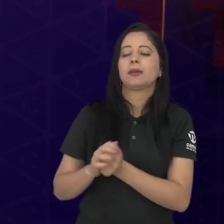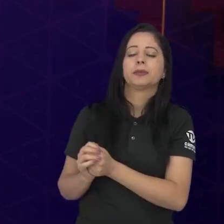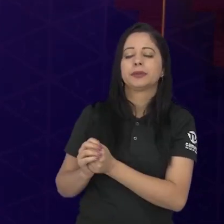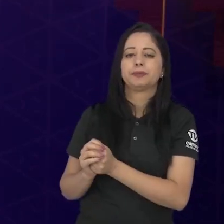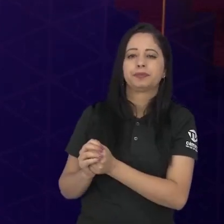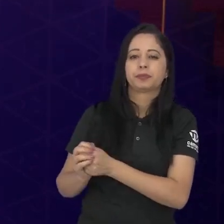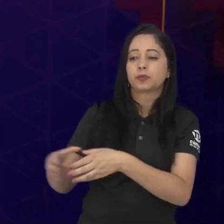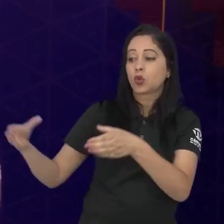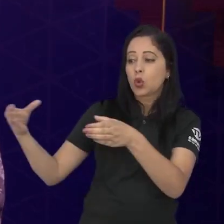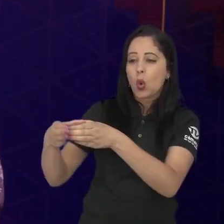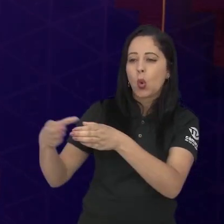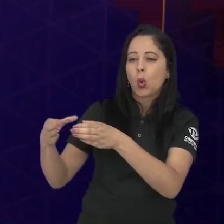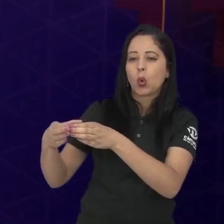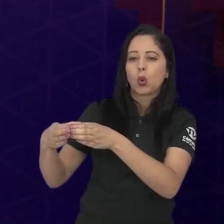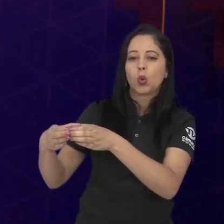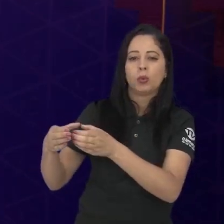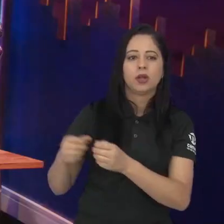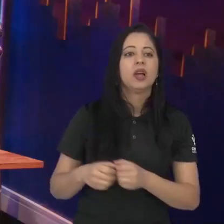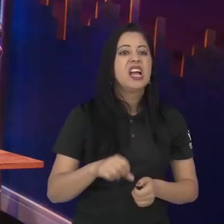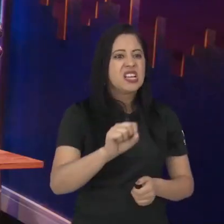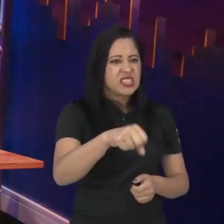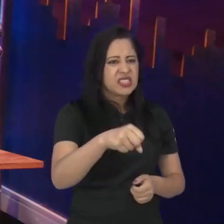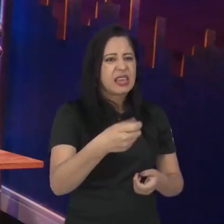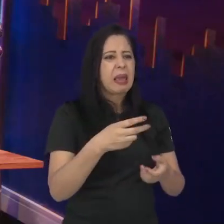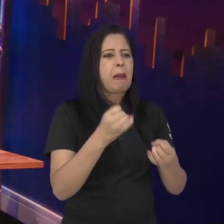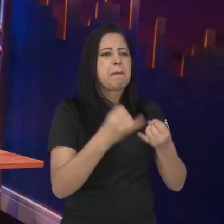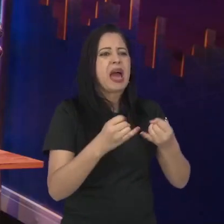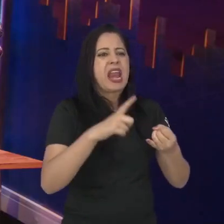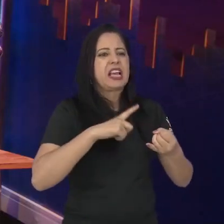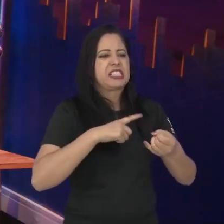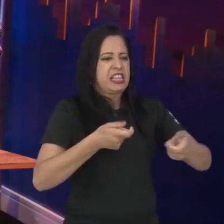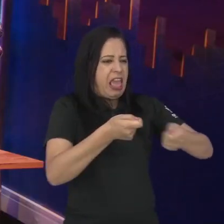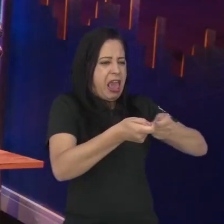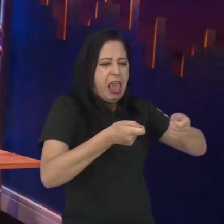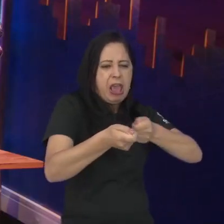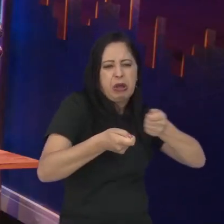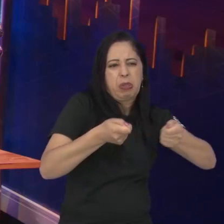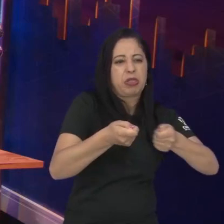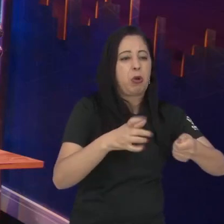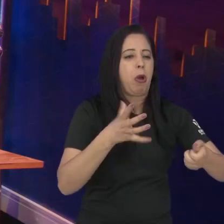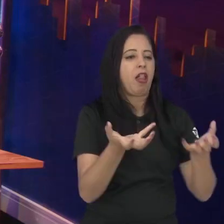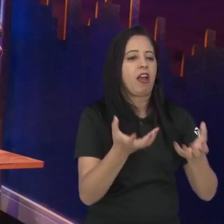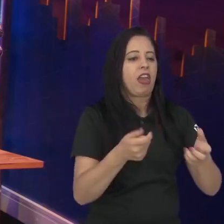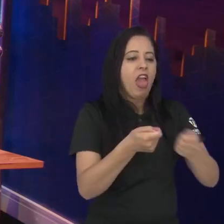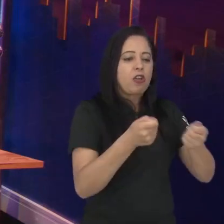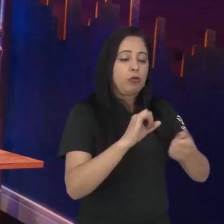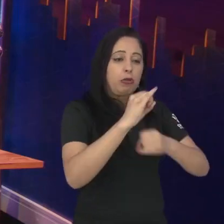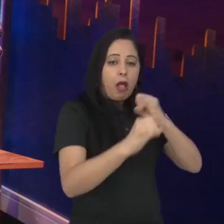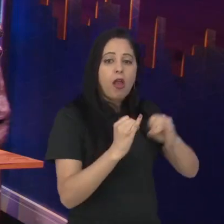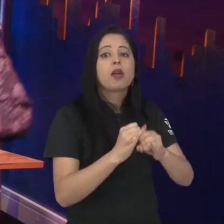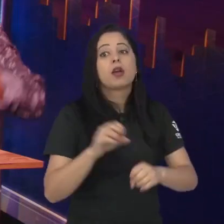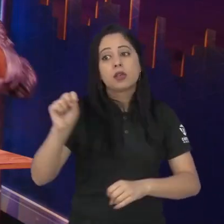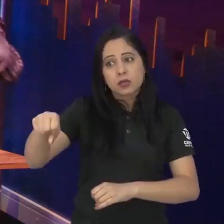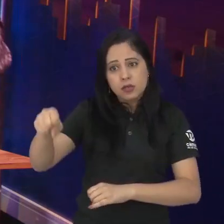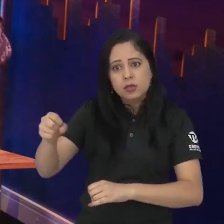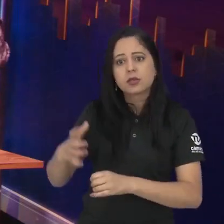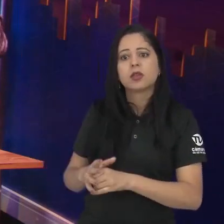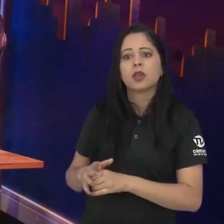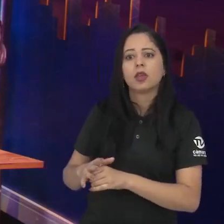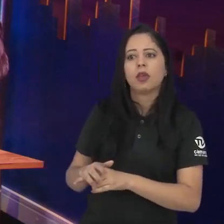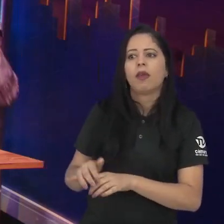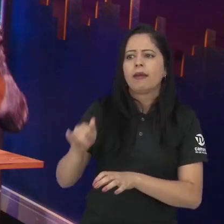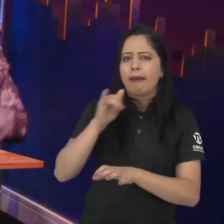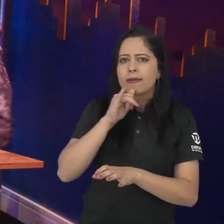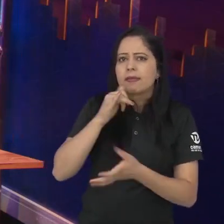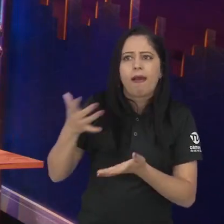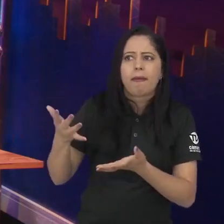galera começa a julgar os outros. Tem uma certa inquisição, não é? Tem uma inquisição pela internet, sabe? Tipo, o cancelamento elevado a